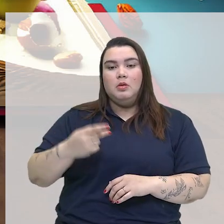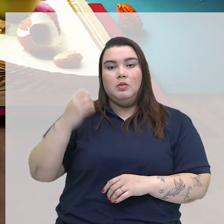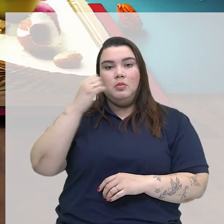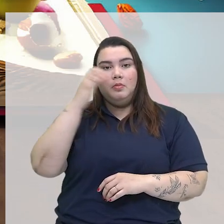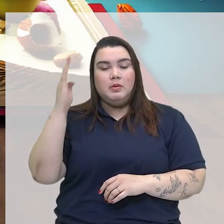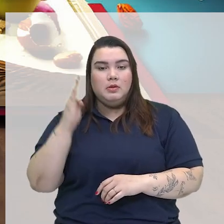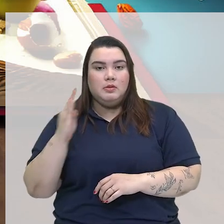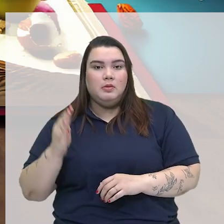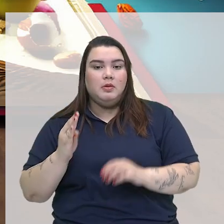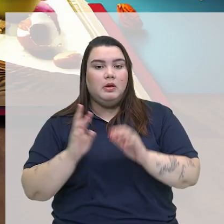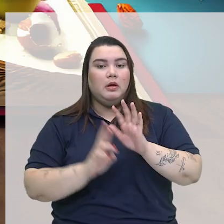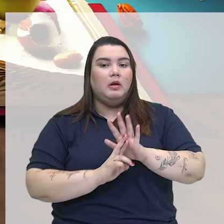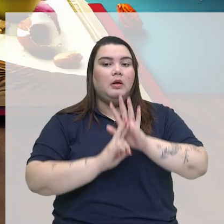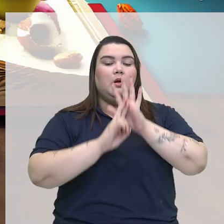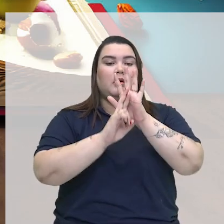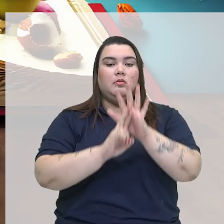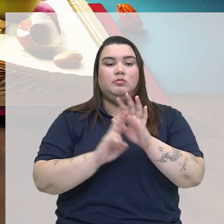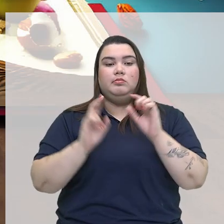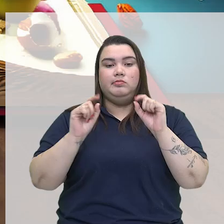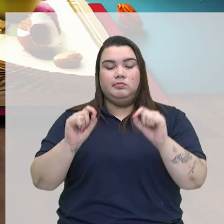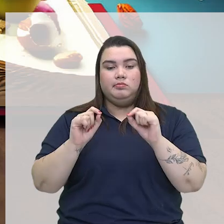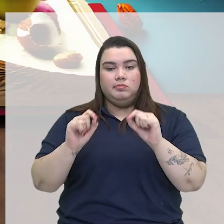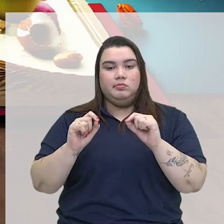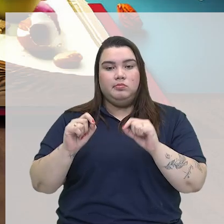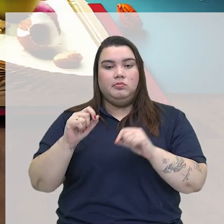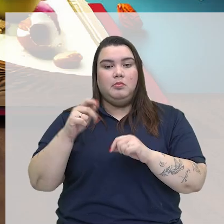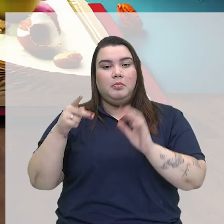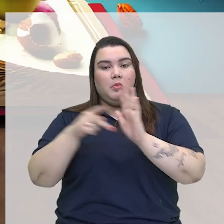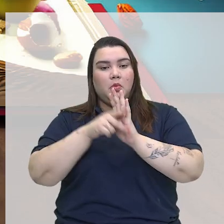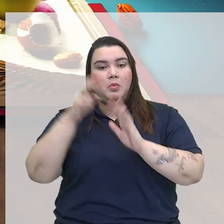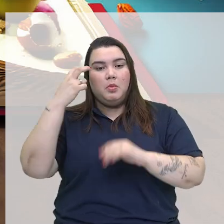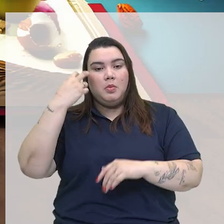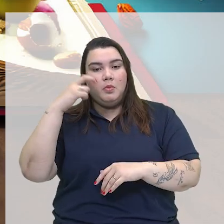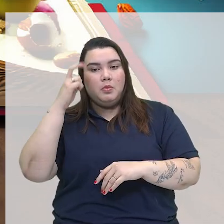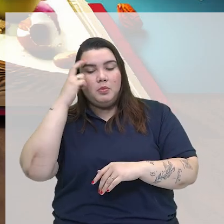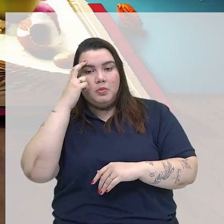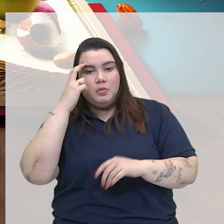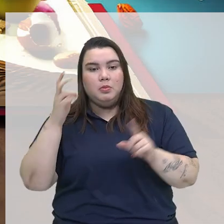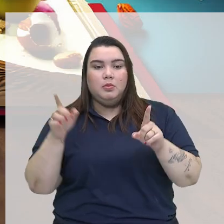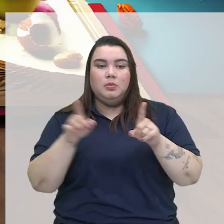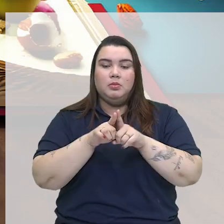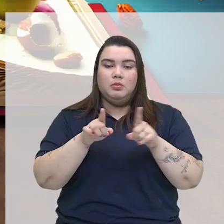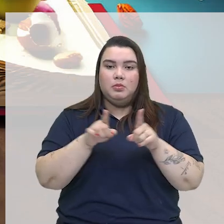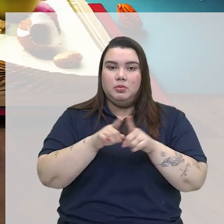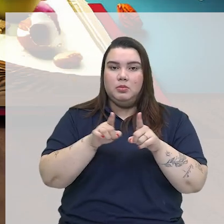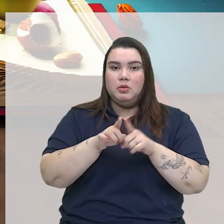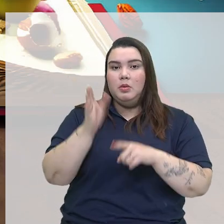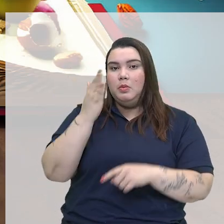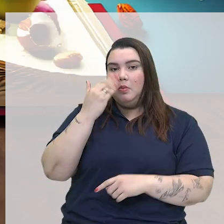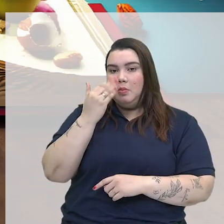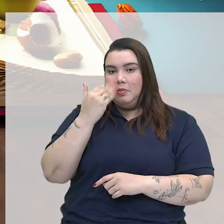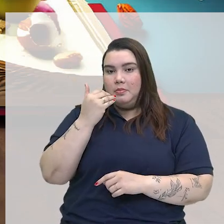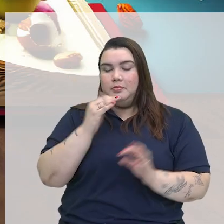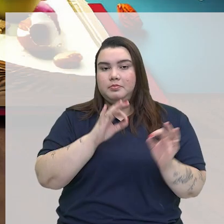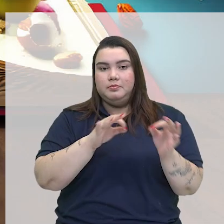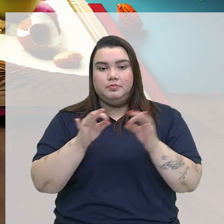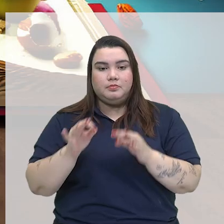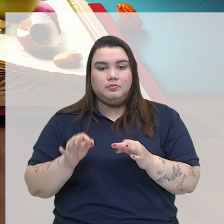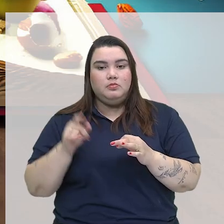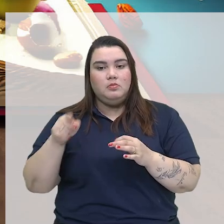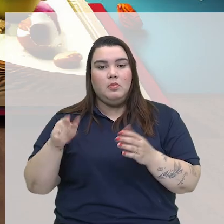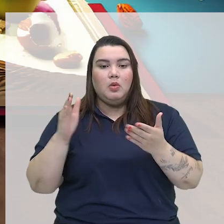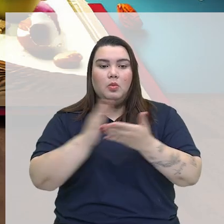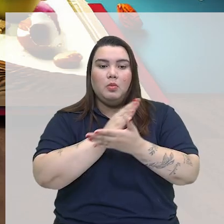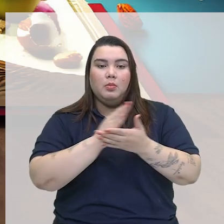brasileira, né? Representando aí tanto a cultura, né? Quanto a nossa alimentação. Esses